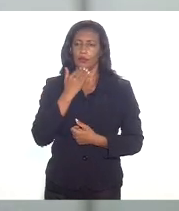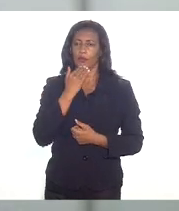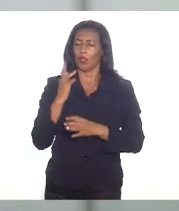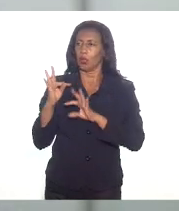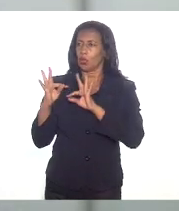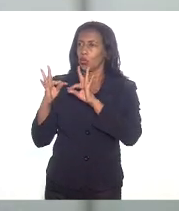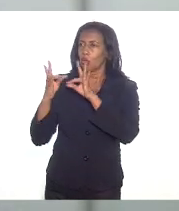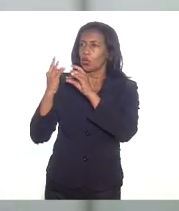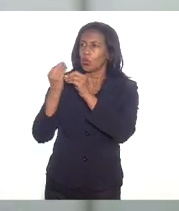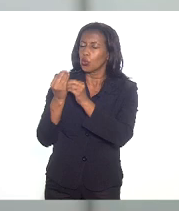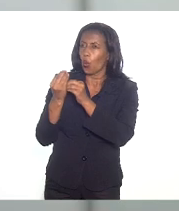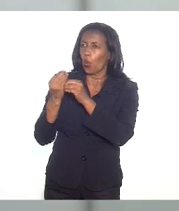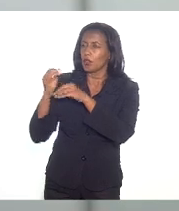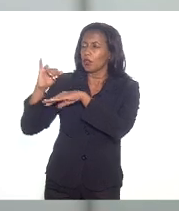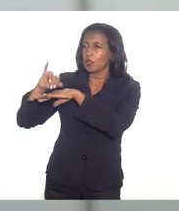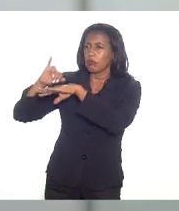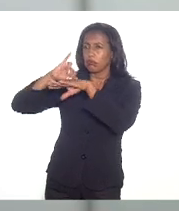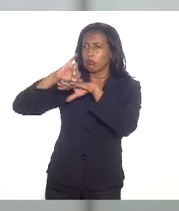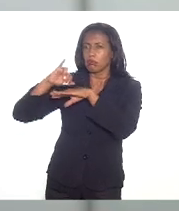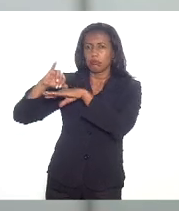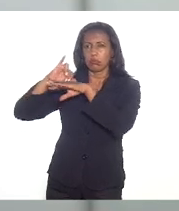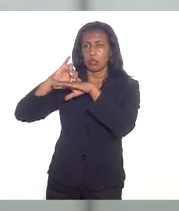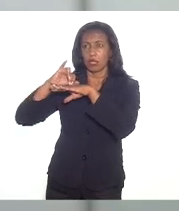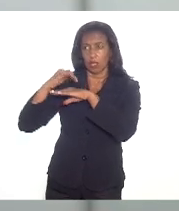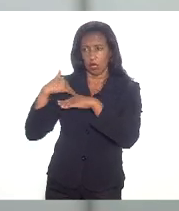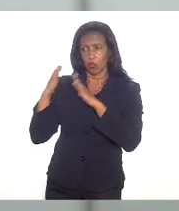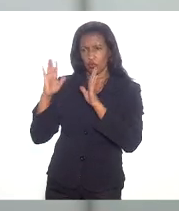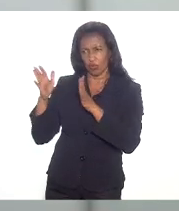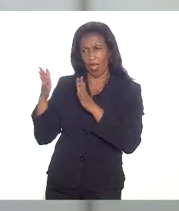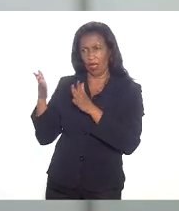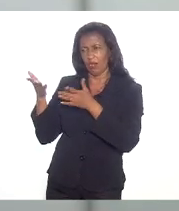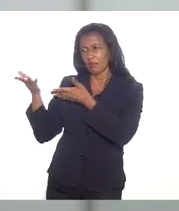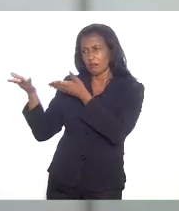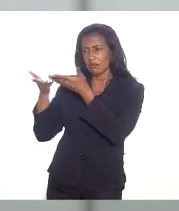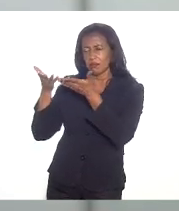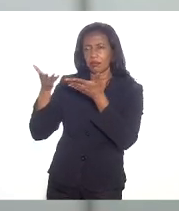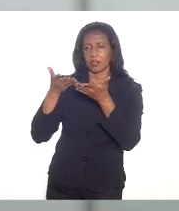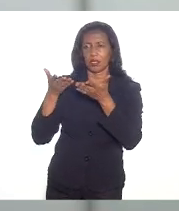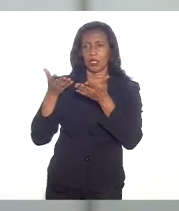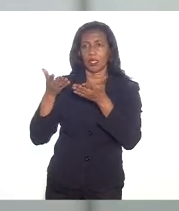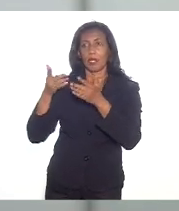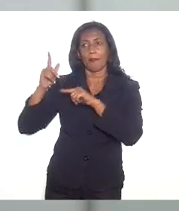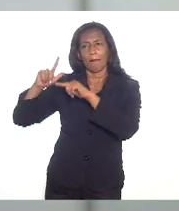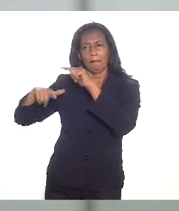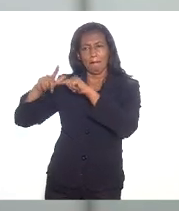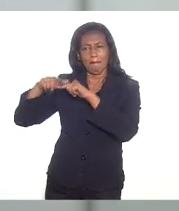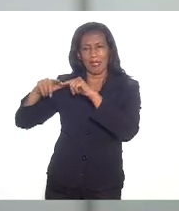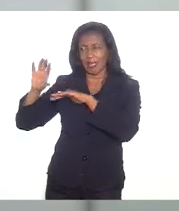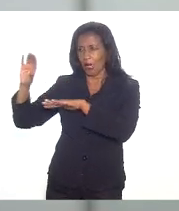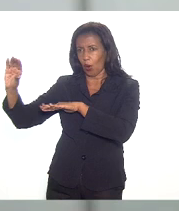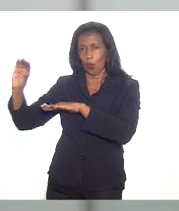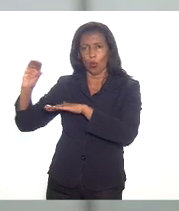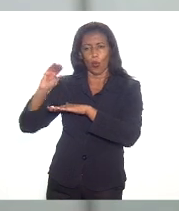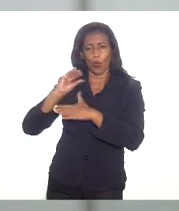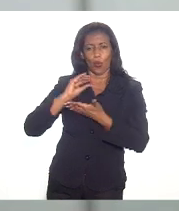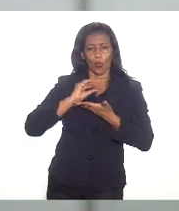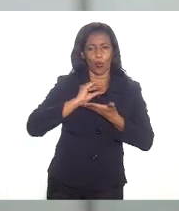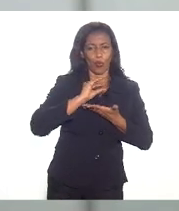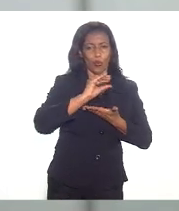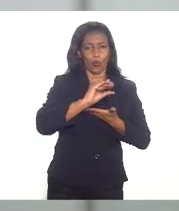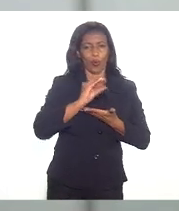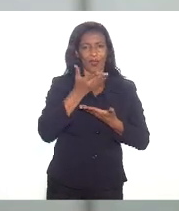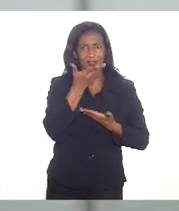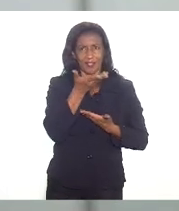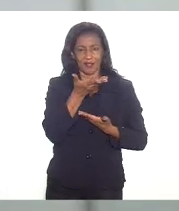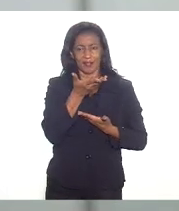todas as exposições que eu fui e mandar esse material para você. Tá bom, tá ótimo. Você considerar